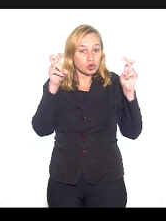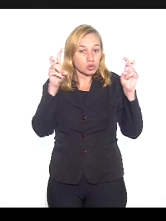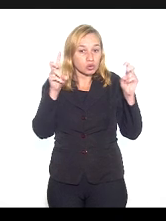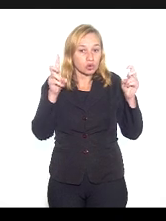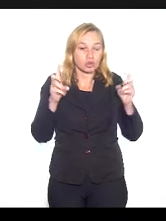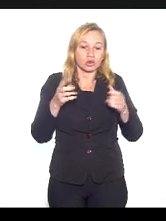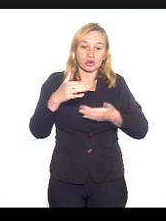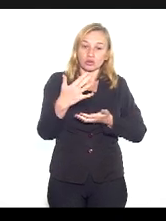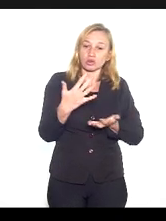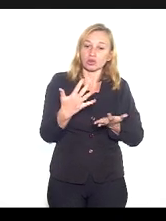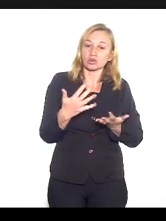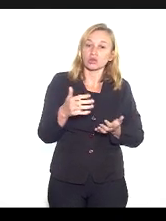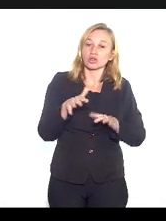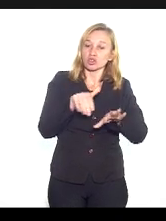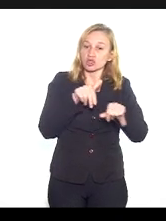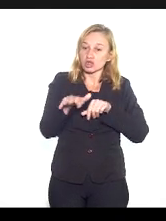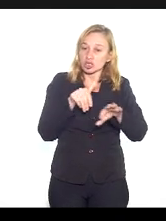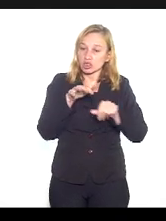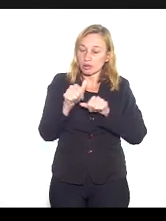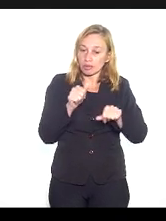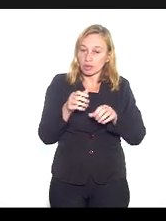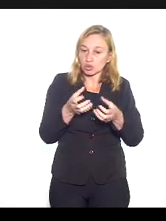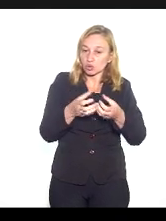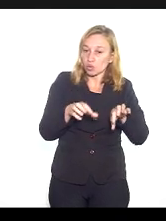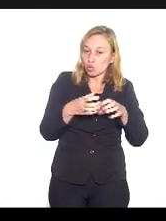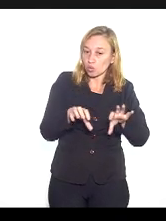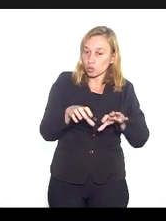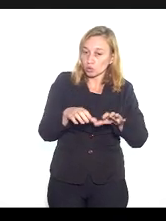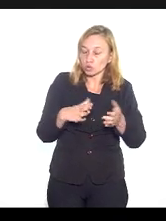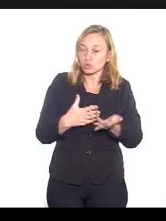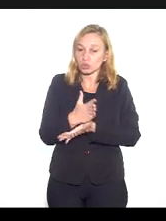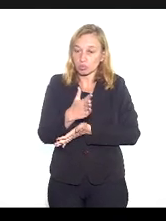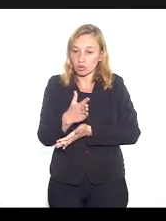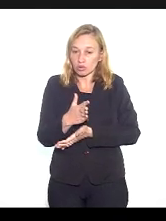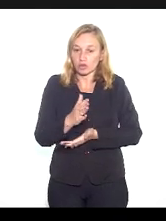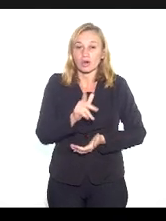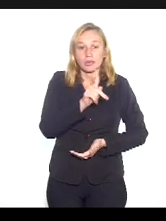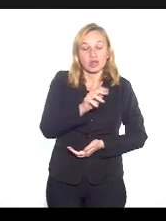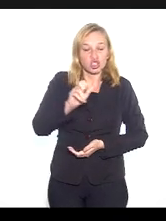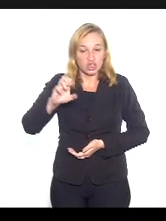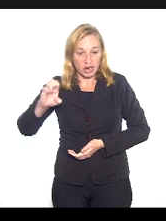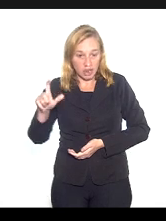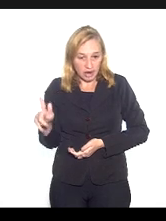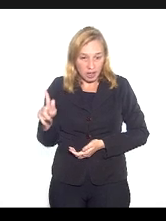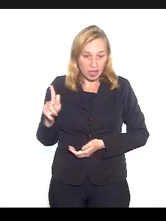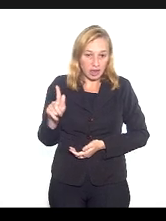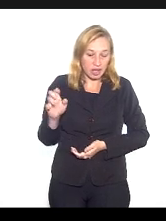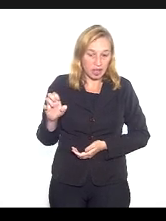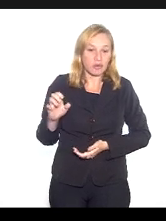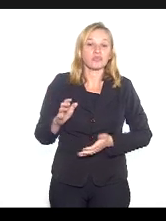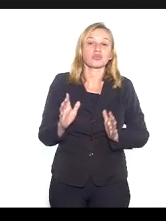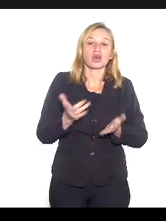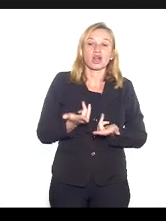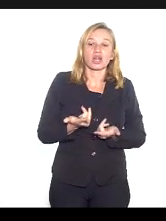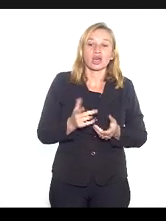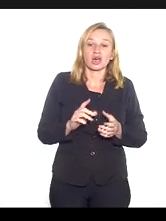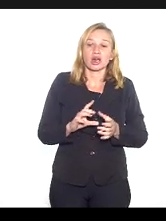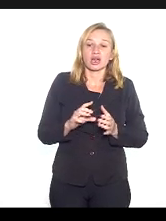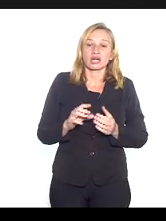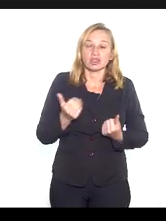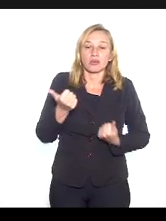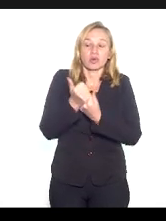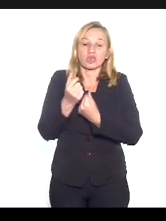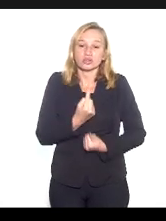devidas convocações. O PGE fez a mudança do parecer, né, a favor da gente,